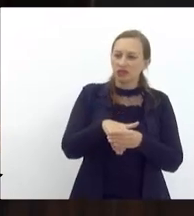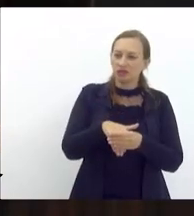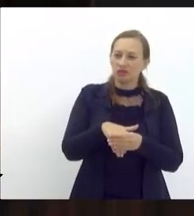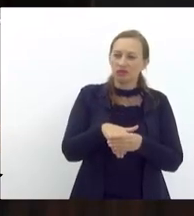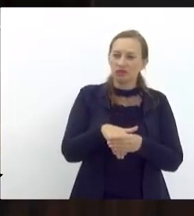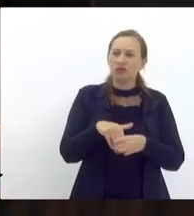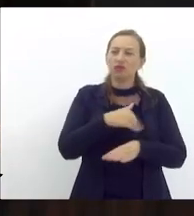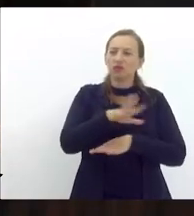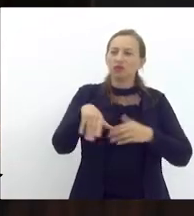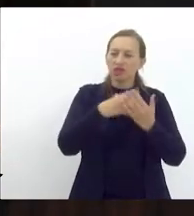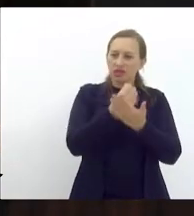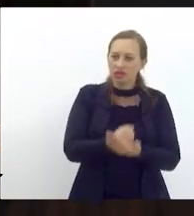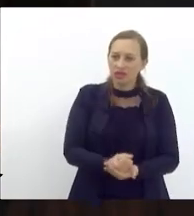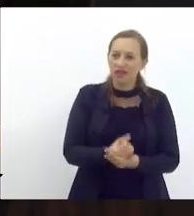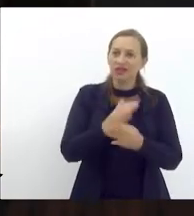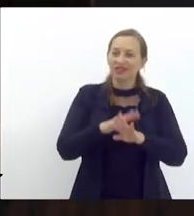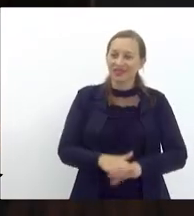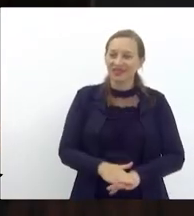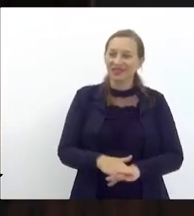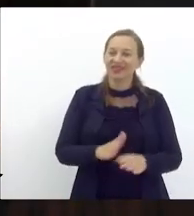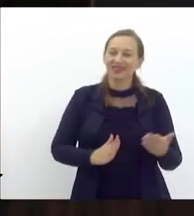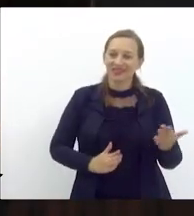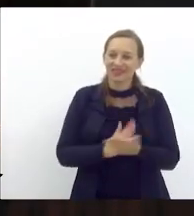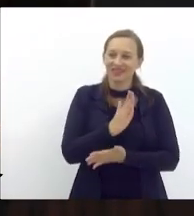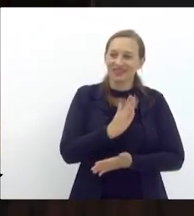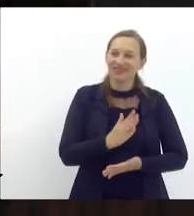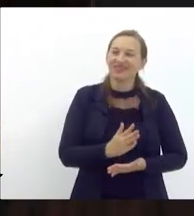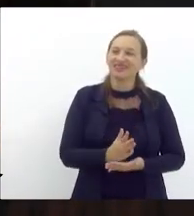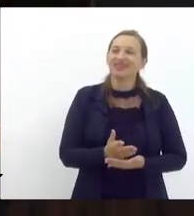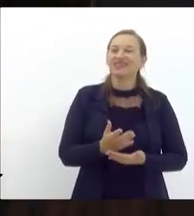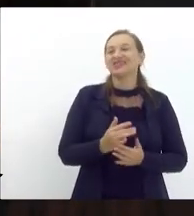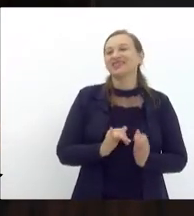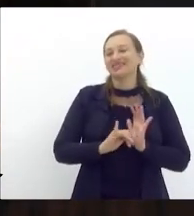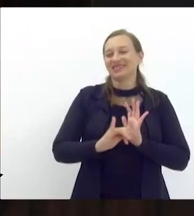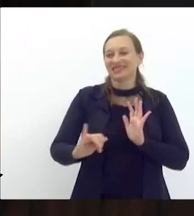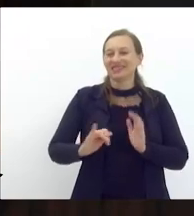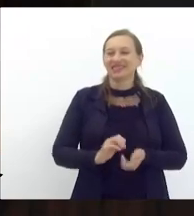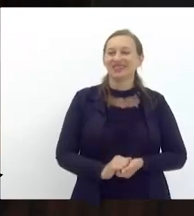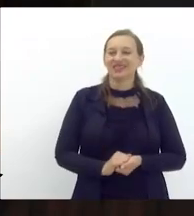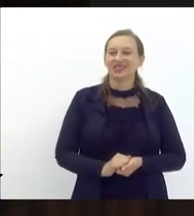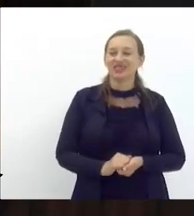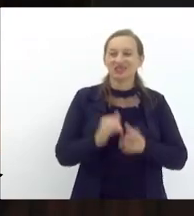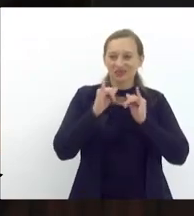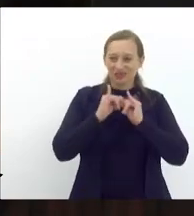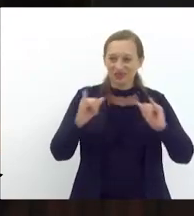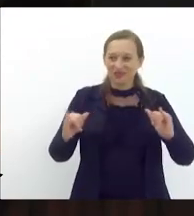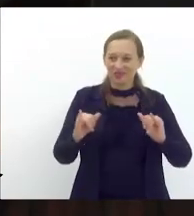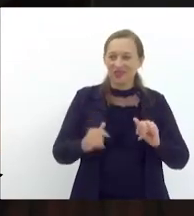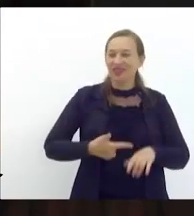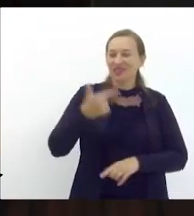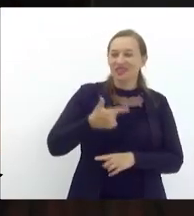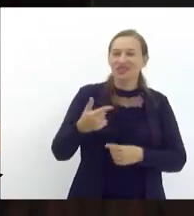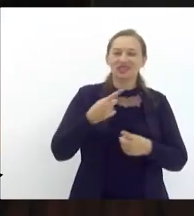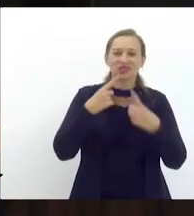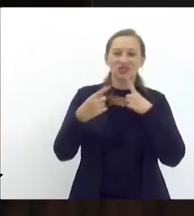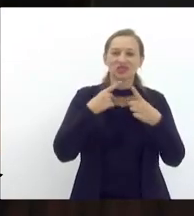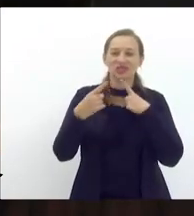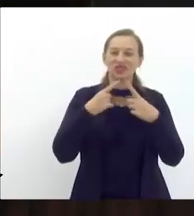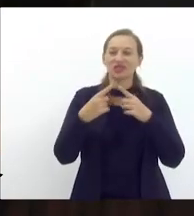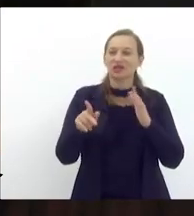senhores que aprovam permaneço Como estão aprovado vai autógrafo anuncio em segunda discussão